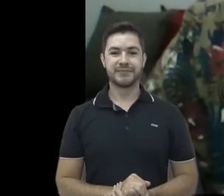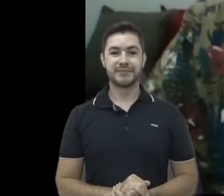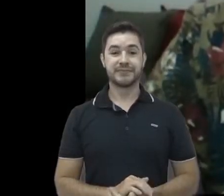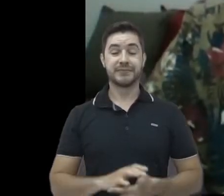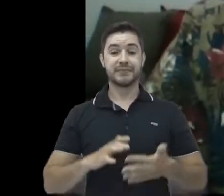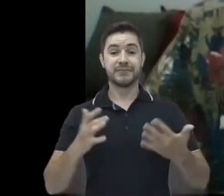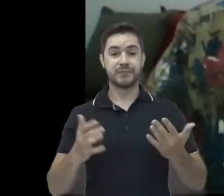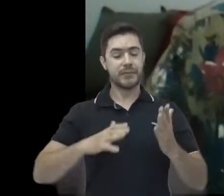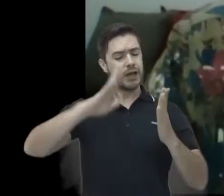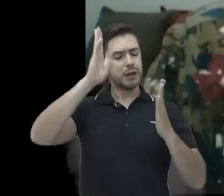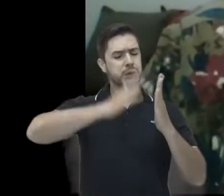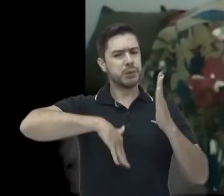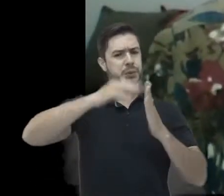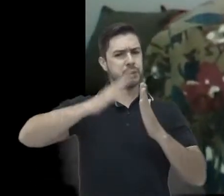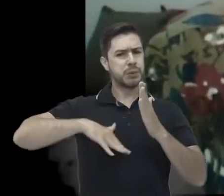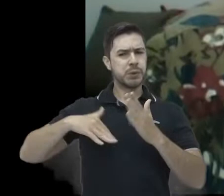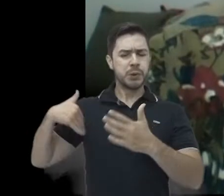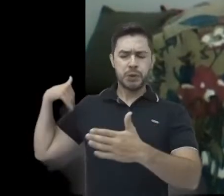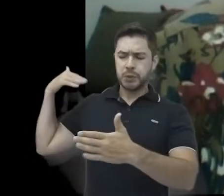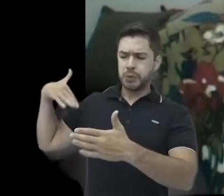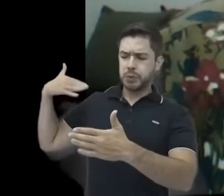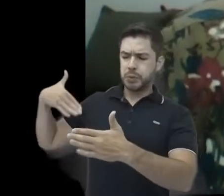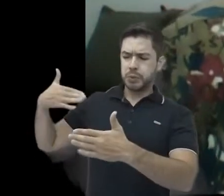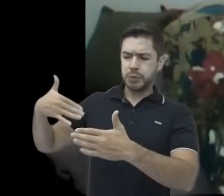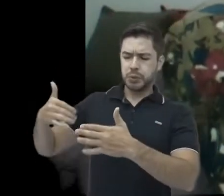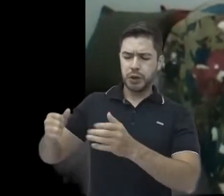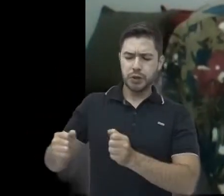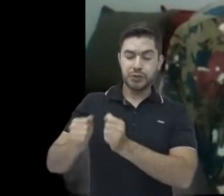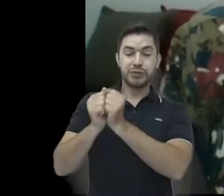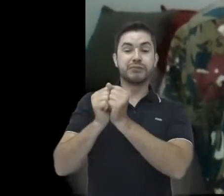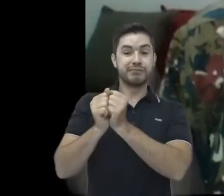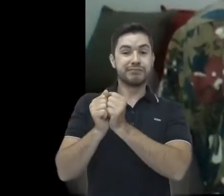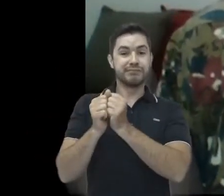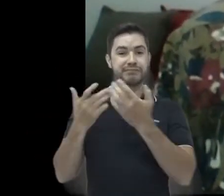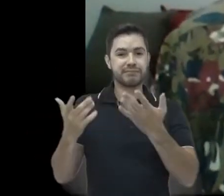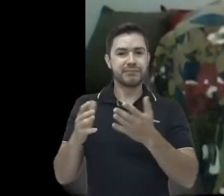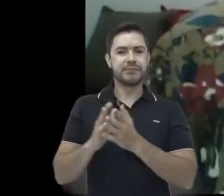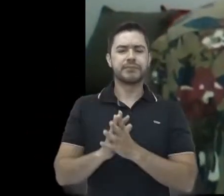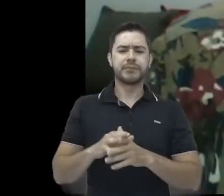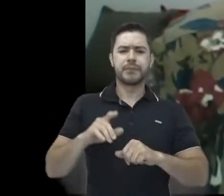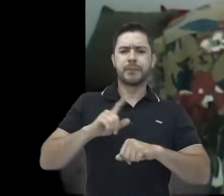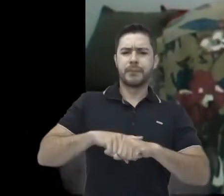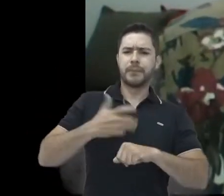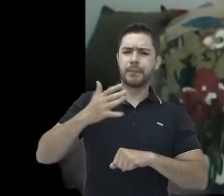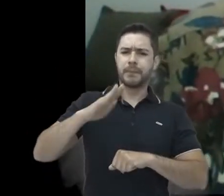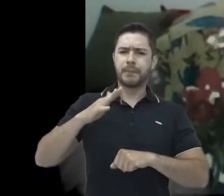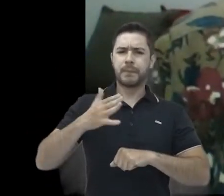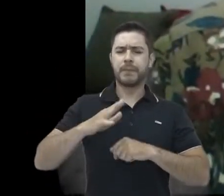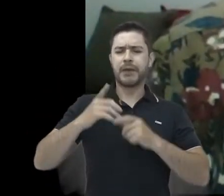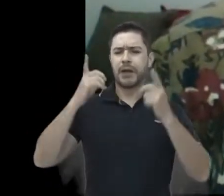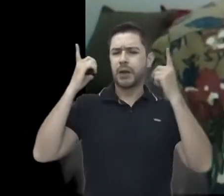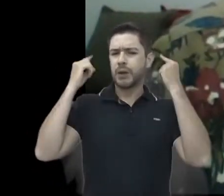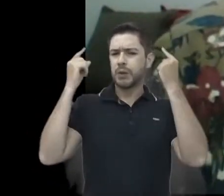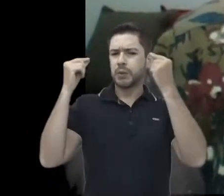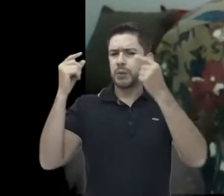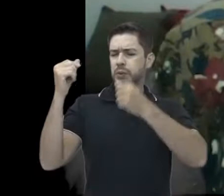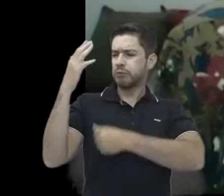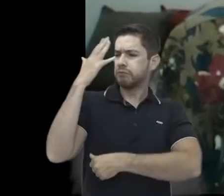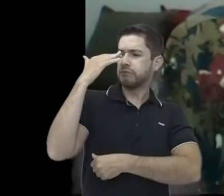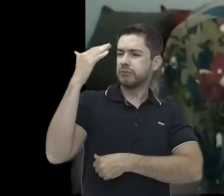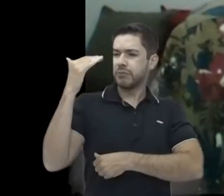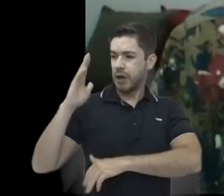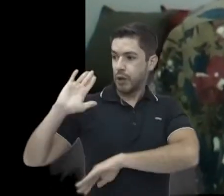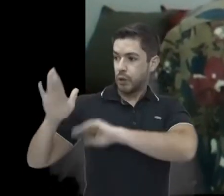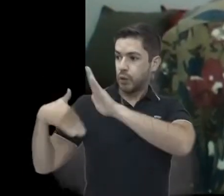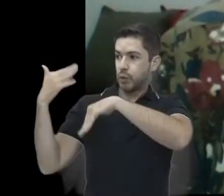A pintura acompanha o ser humano por toda a sua história. Ainda que durante o período grego clássico não tenha se desenvolvido tanto quanto